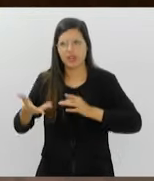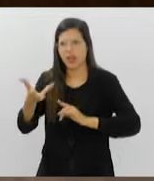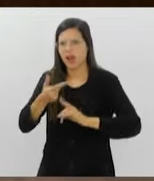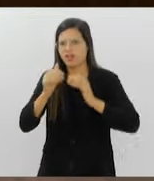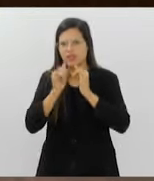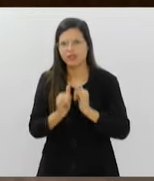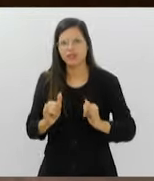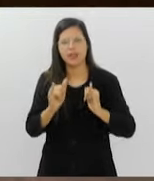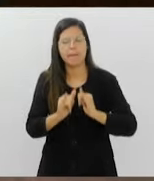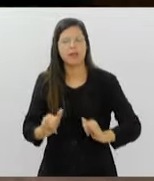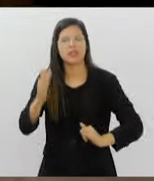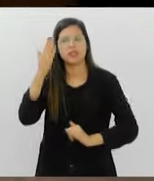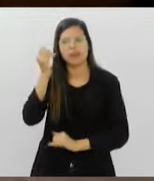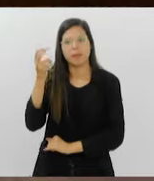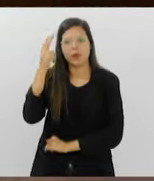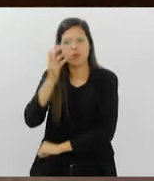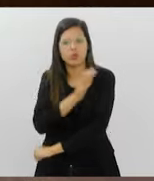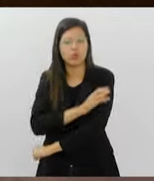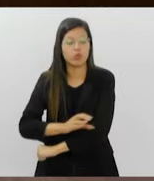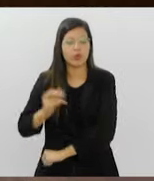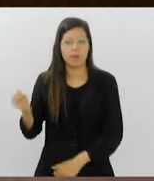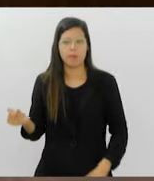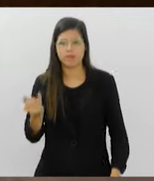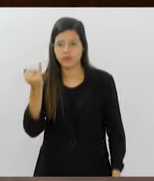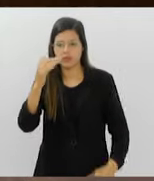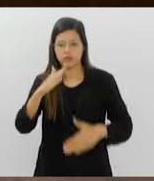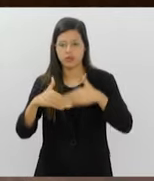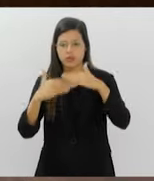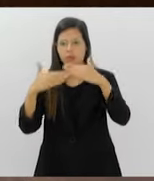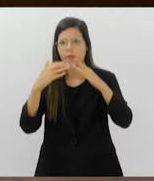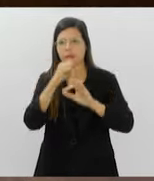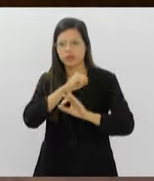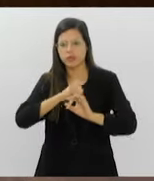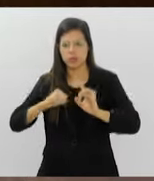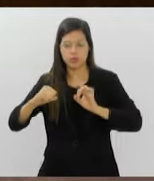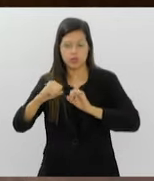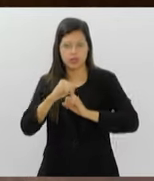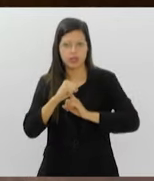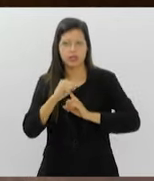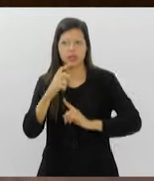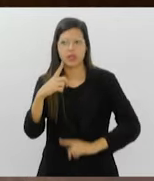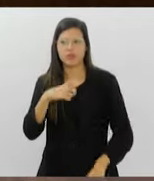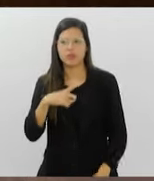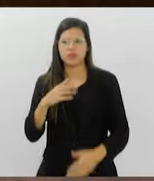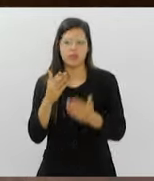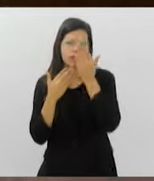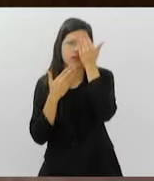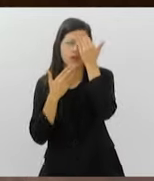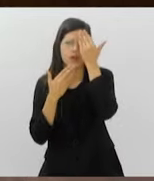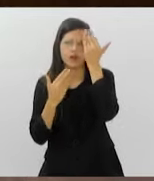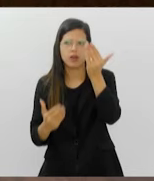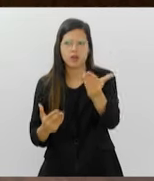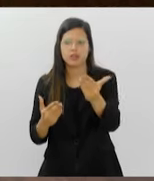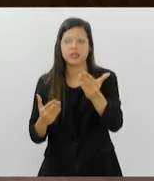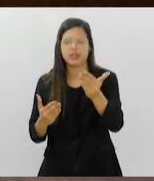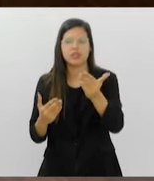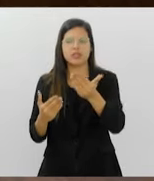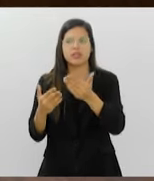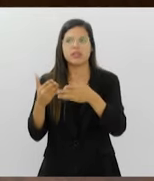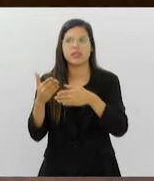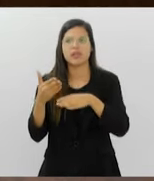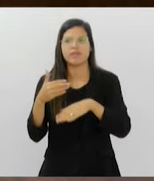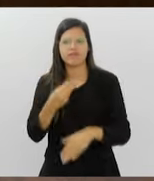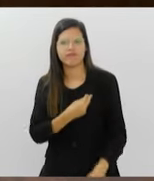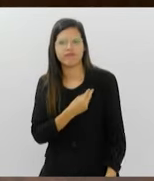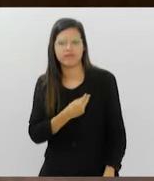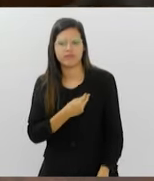gente sabe quanto a cultura é importante para o desenvolvimento da sociedade, e eu tenho a agradecer a existência da Casa Amarela. Eu